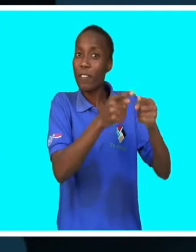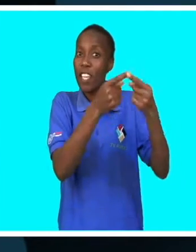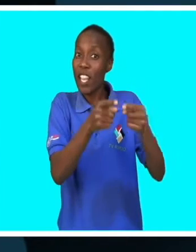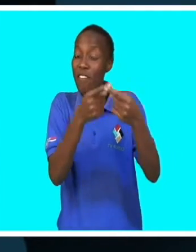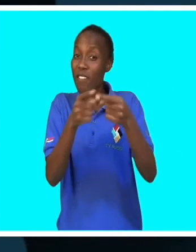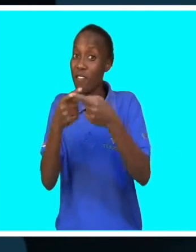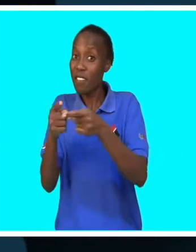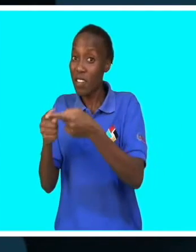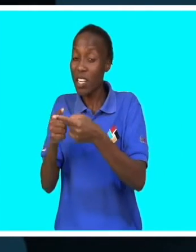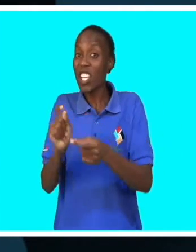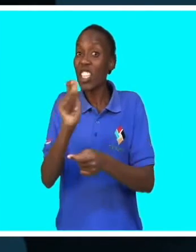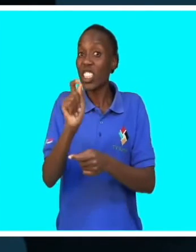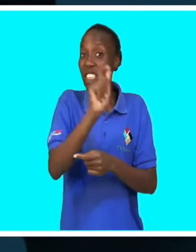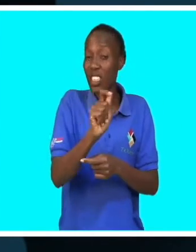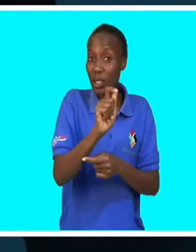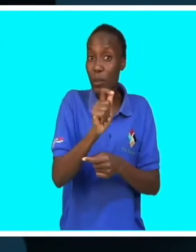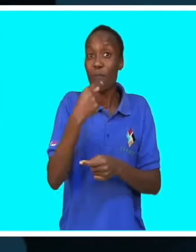Macia,